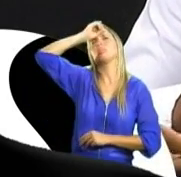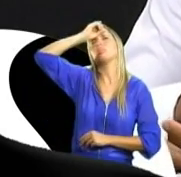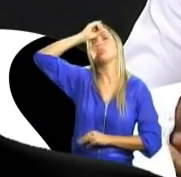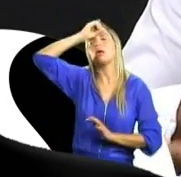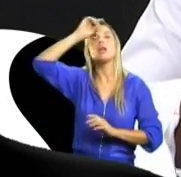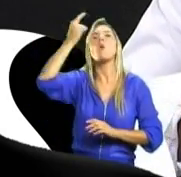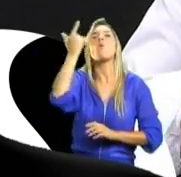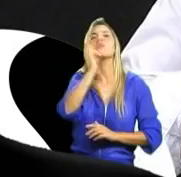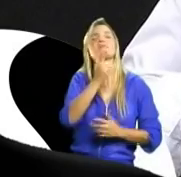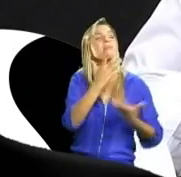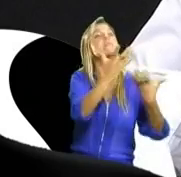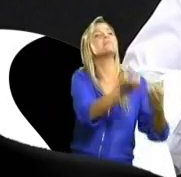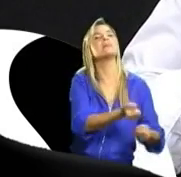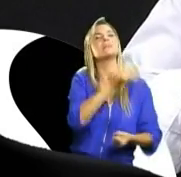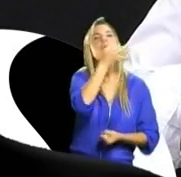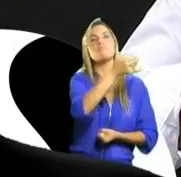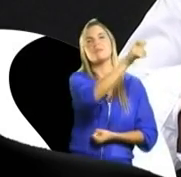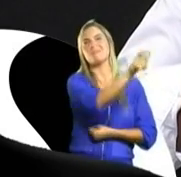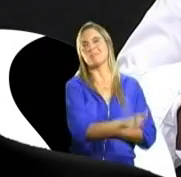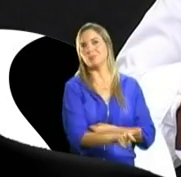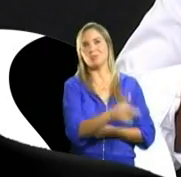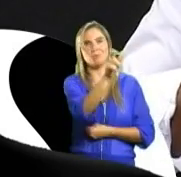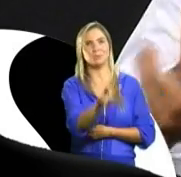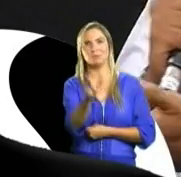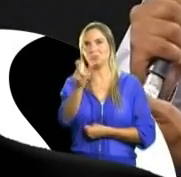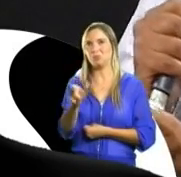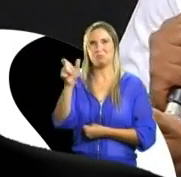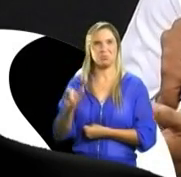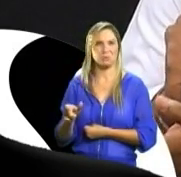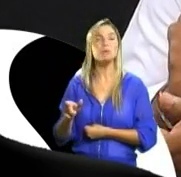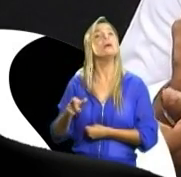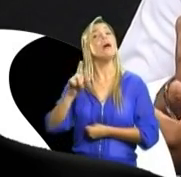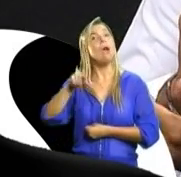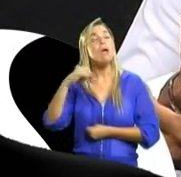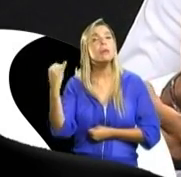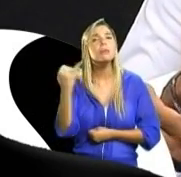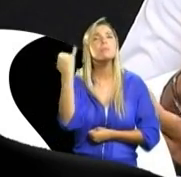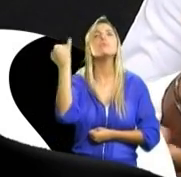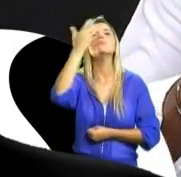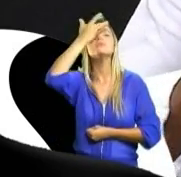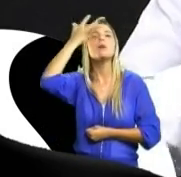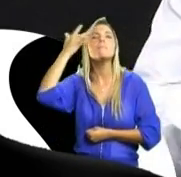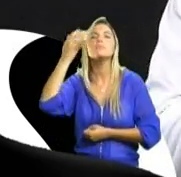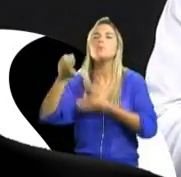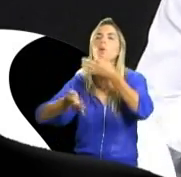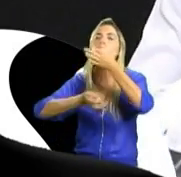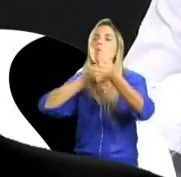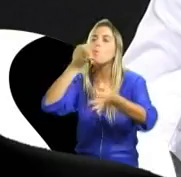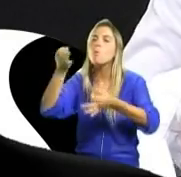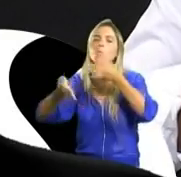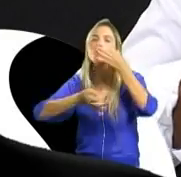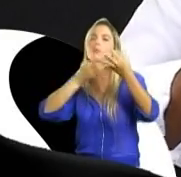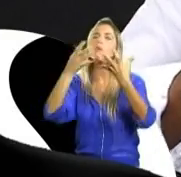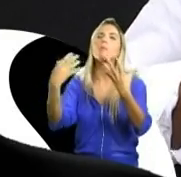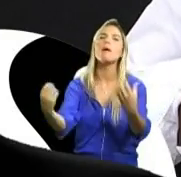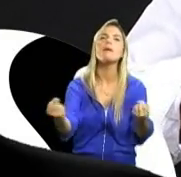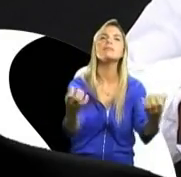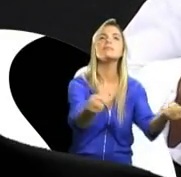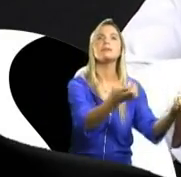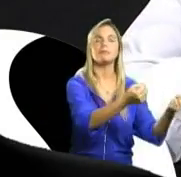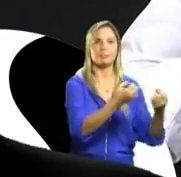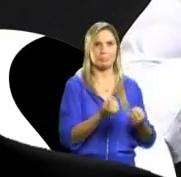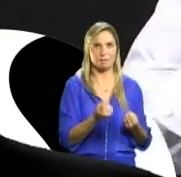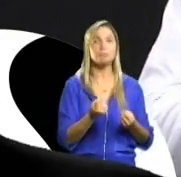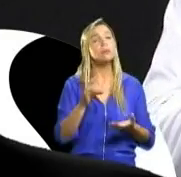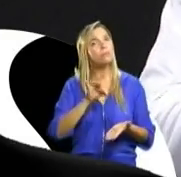com o outro, lidar com o conflito, de uma forma que não cause dano. Então, uma opinião contrária à sua já é um desafio